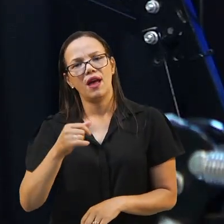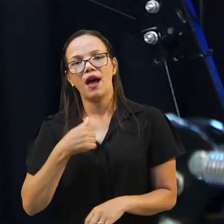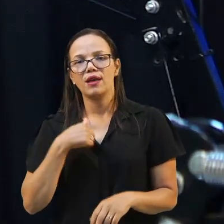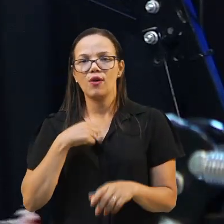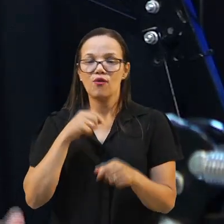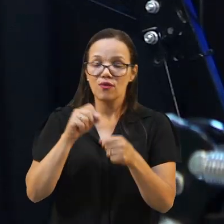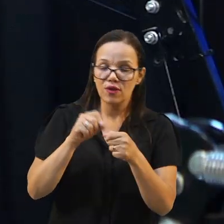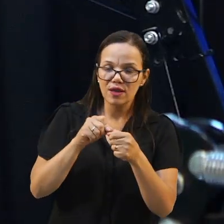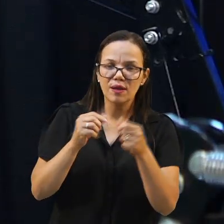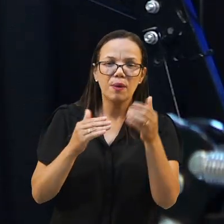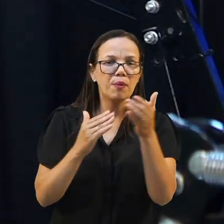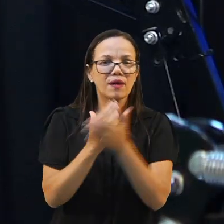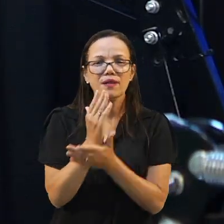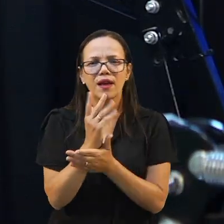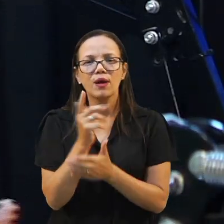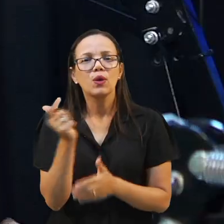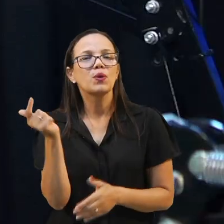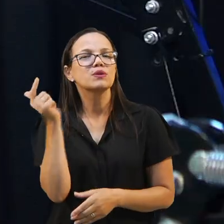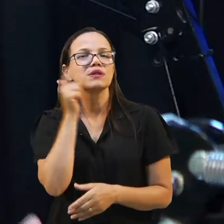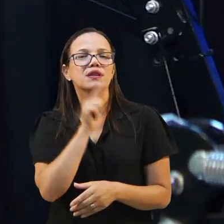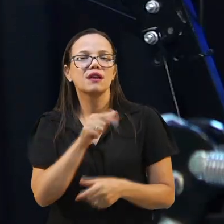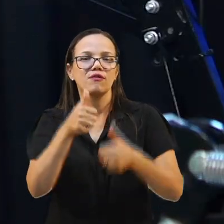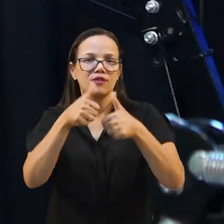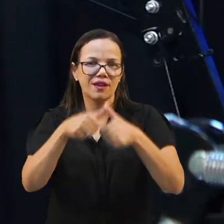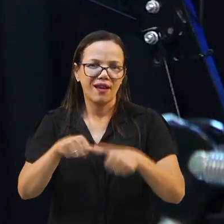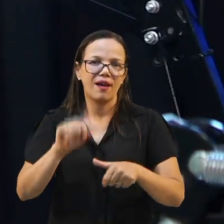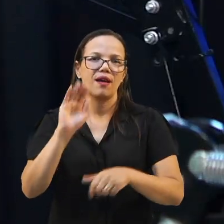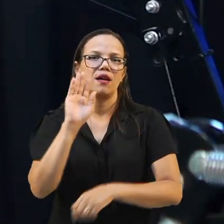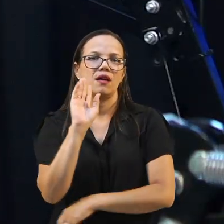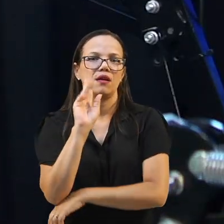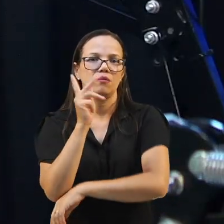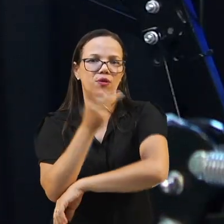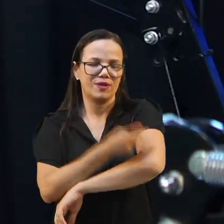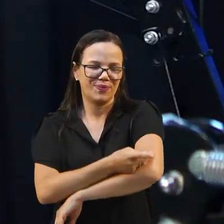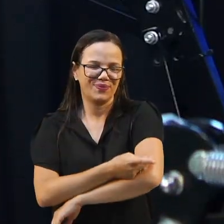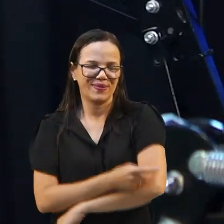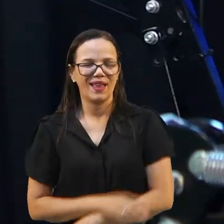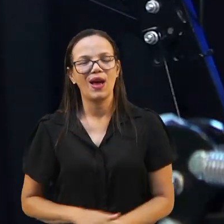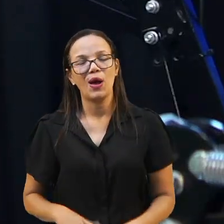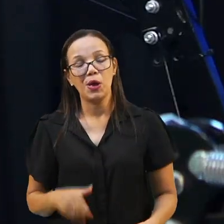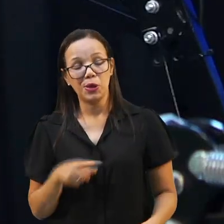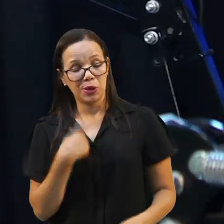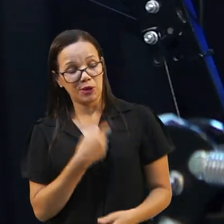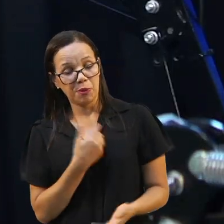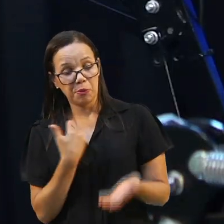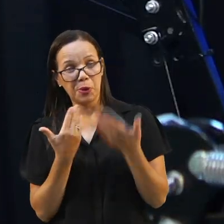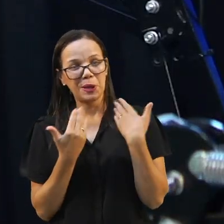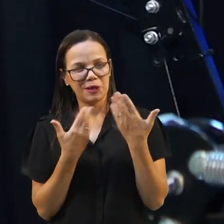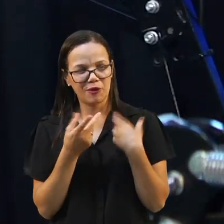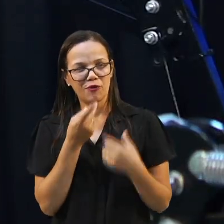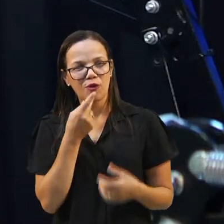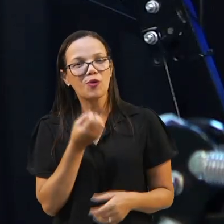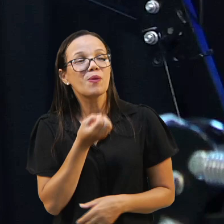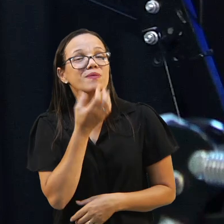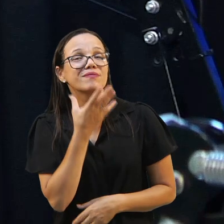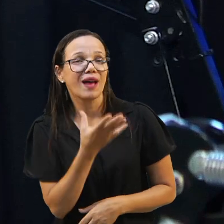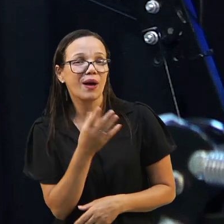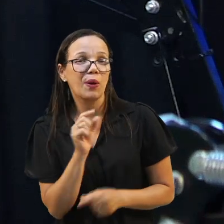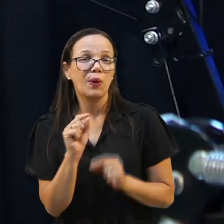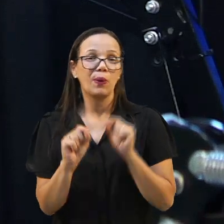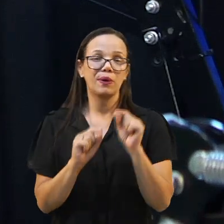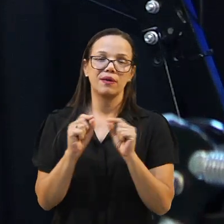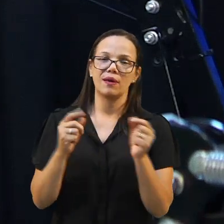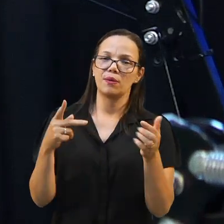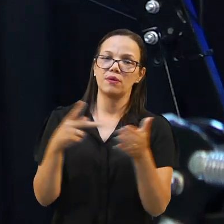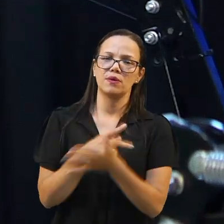Belo Horizonte. E aí vem um fato, né, já que a gente está proseando, vem um fato que eu